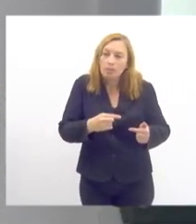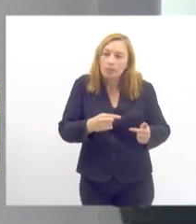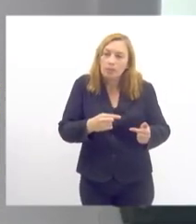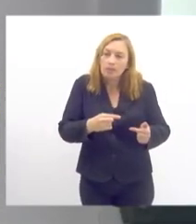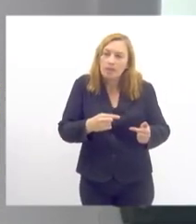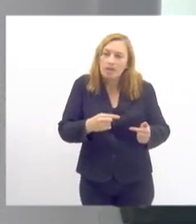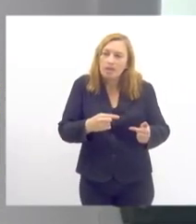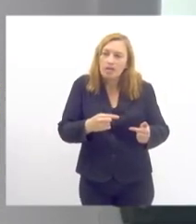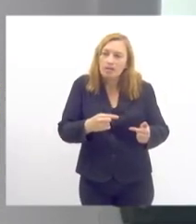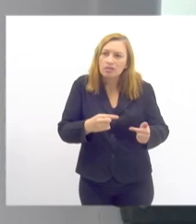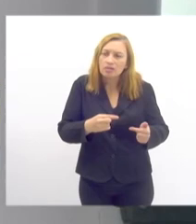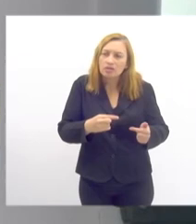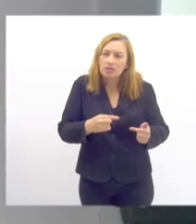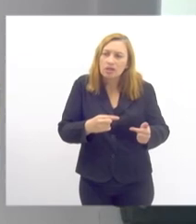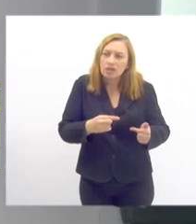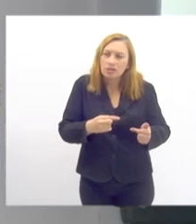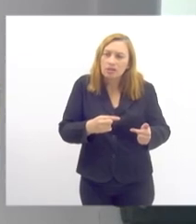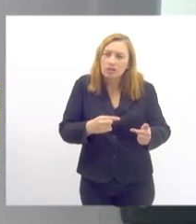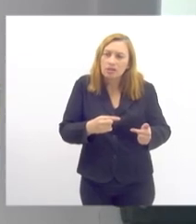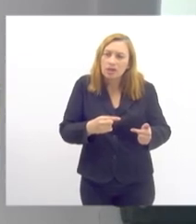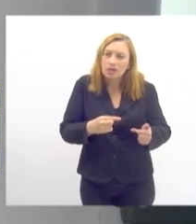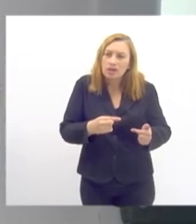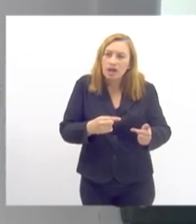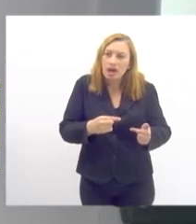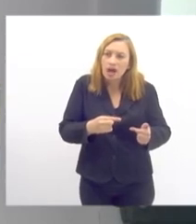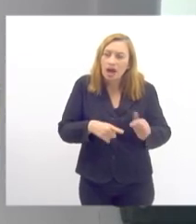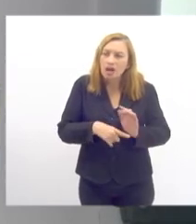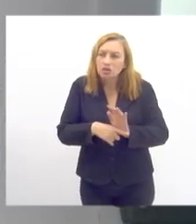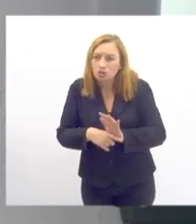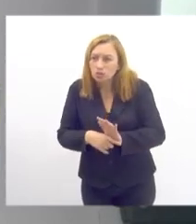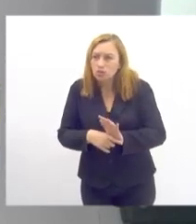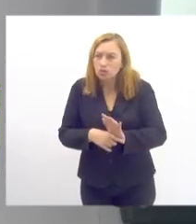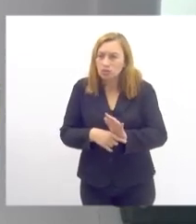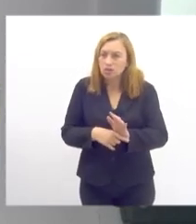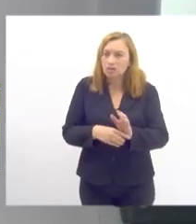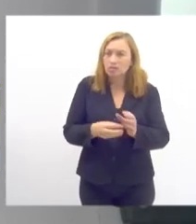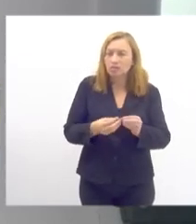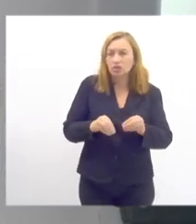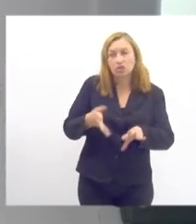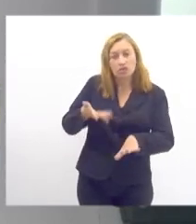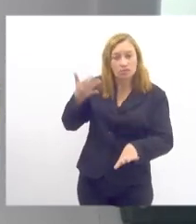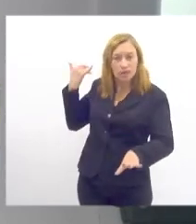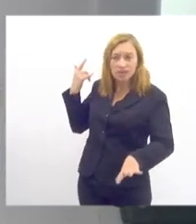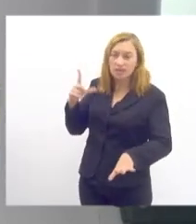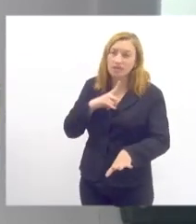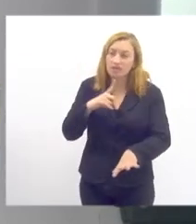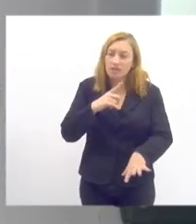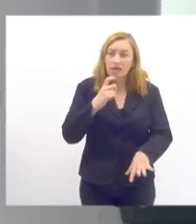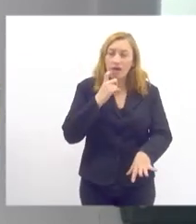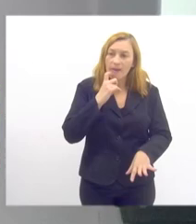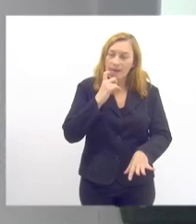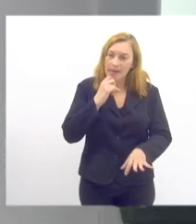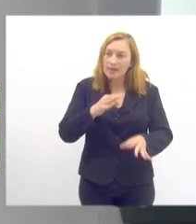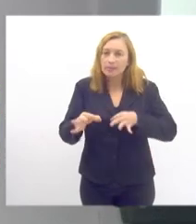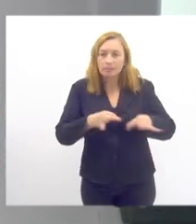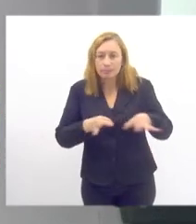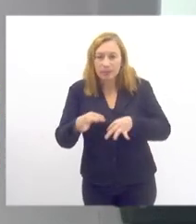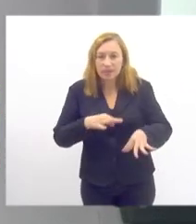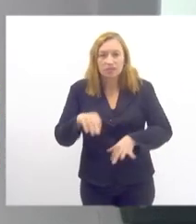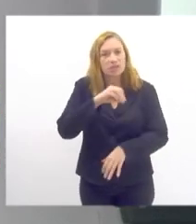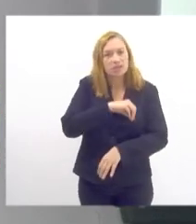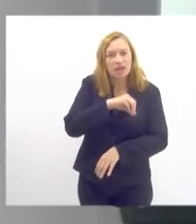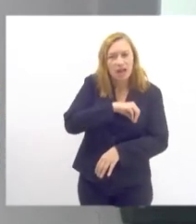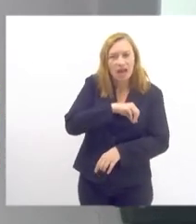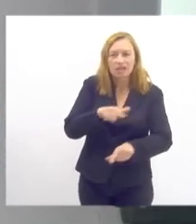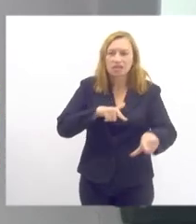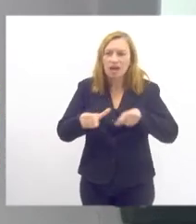essa frustração de receita que nós tivemos. Então, a gente ouve muito que, para o plano de cargos, ele é